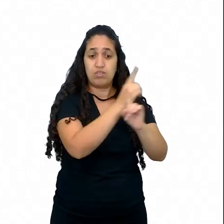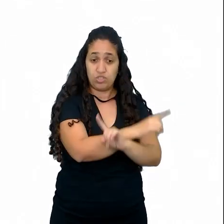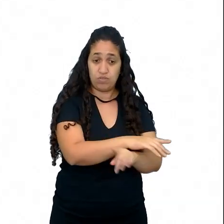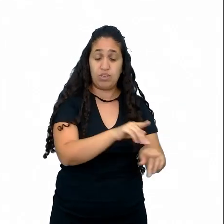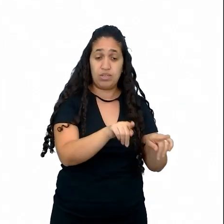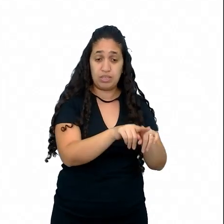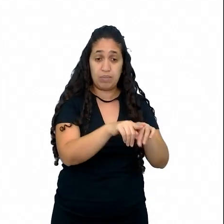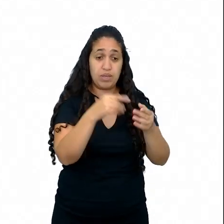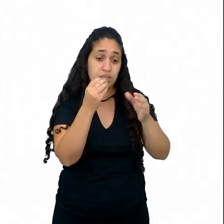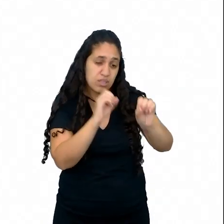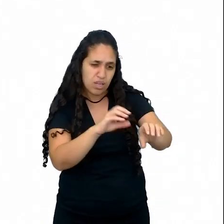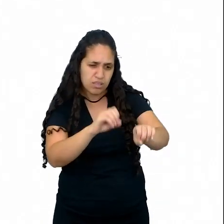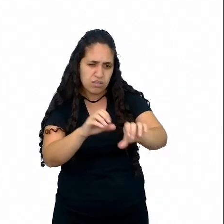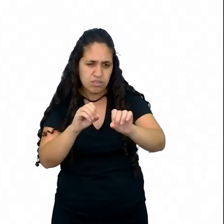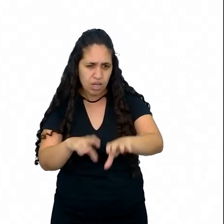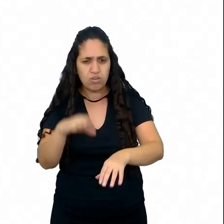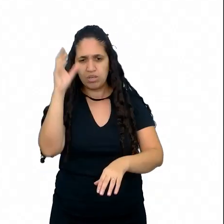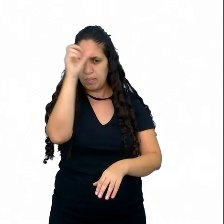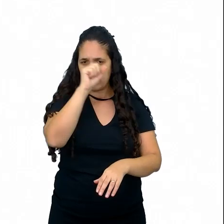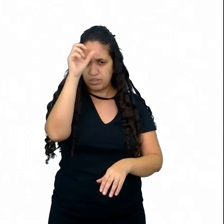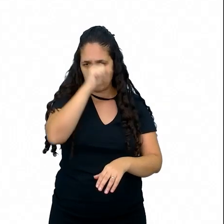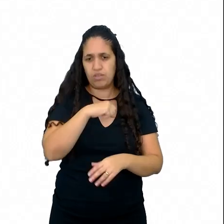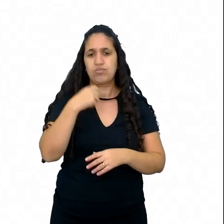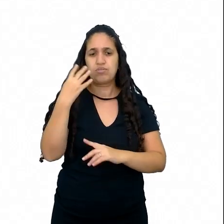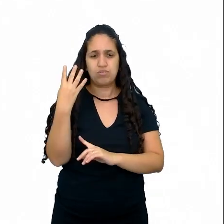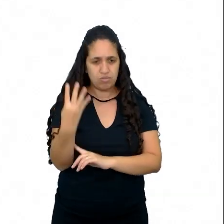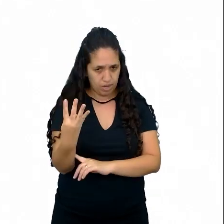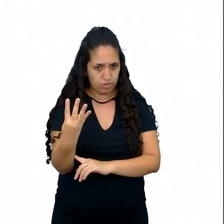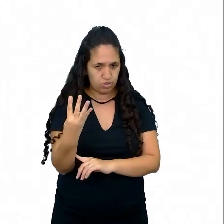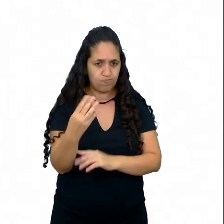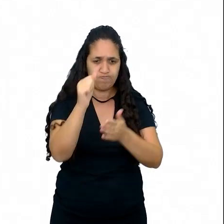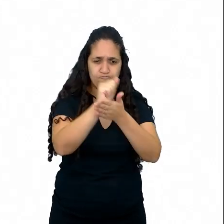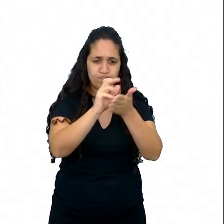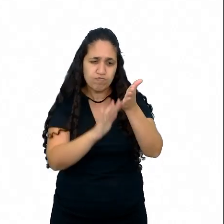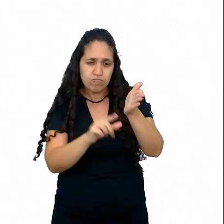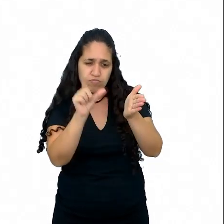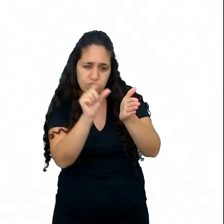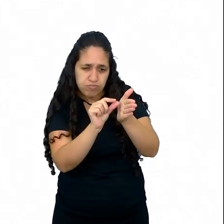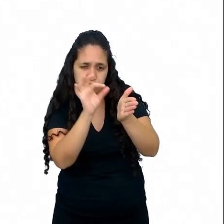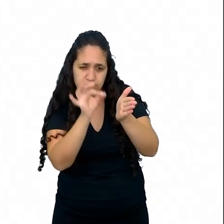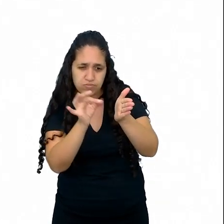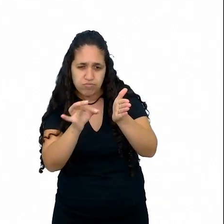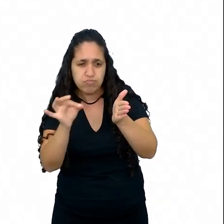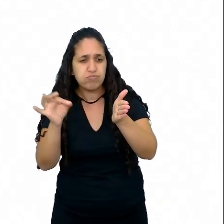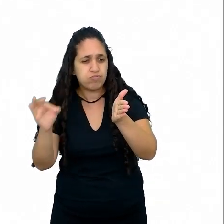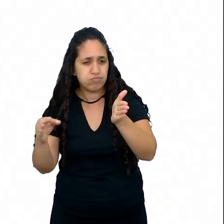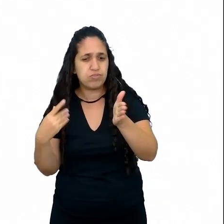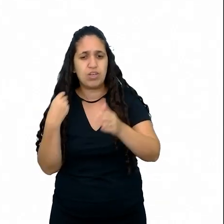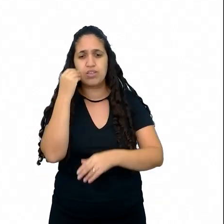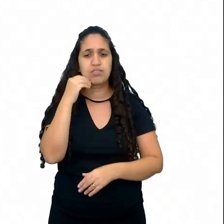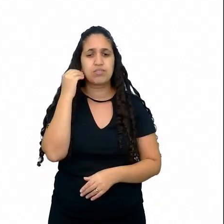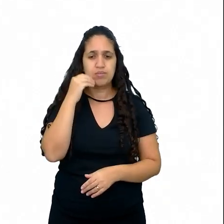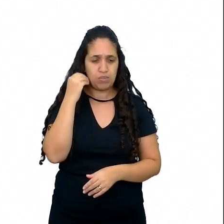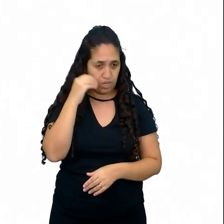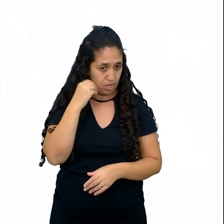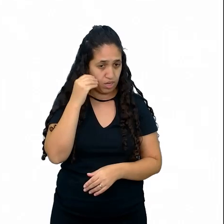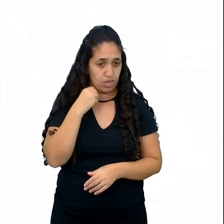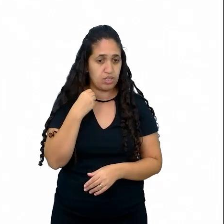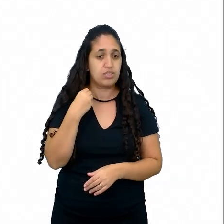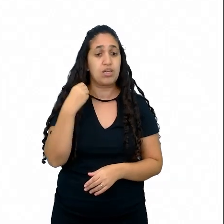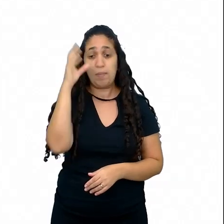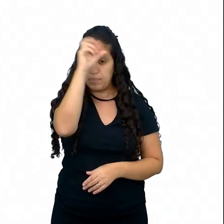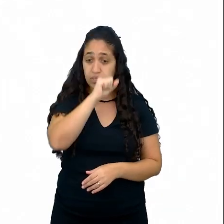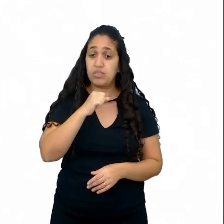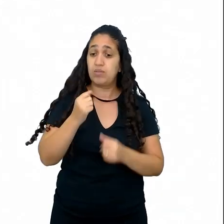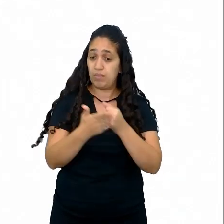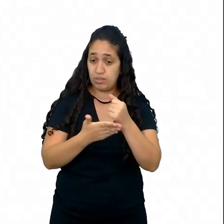nas aulas da situação de aprendizagem 4, a fim de executar as mini-lições contidas nas nossas aprendizagens baseadas em projetos.